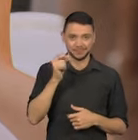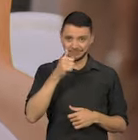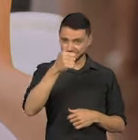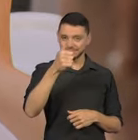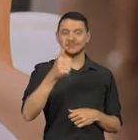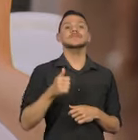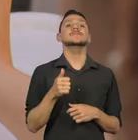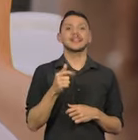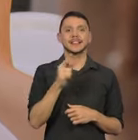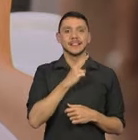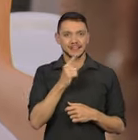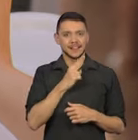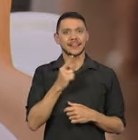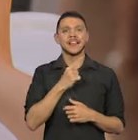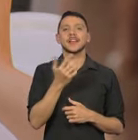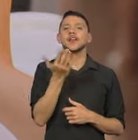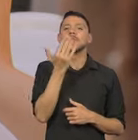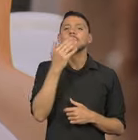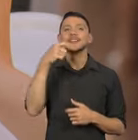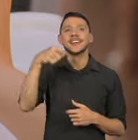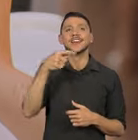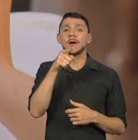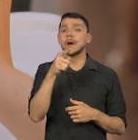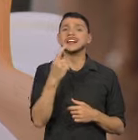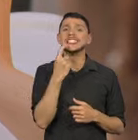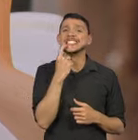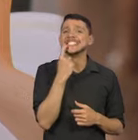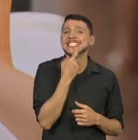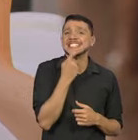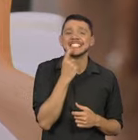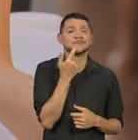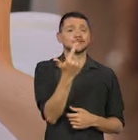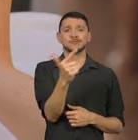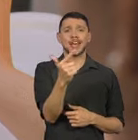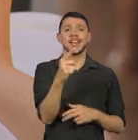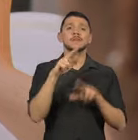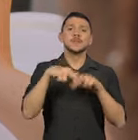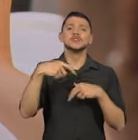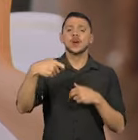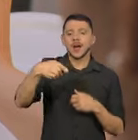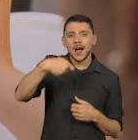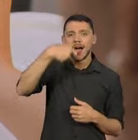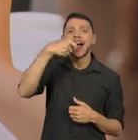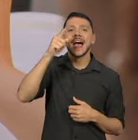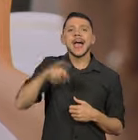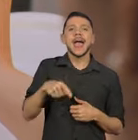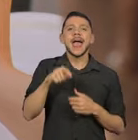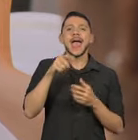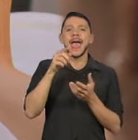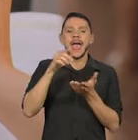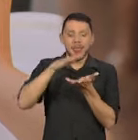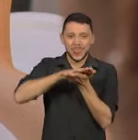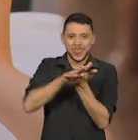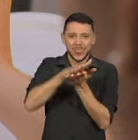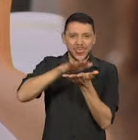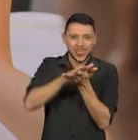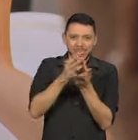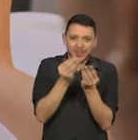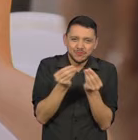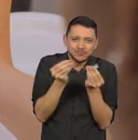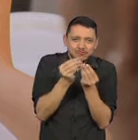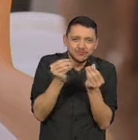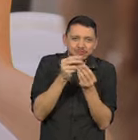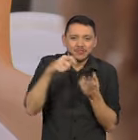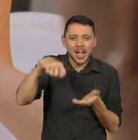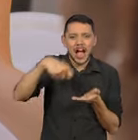A criança, nessa idade, por exemplo, ele não tem o dente. Por isso que ele come papinha, tá? Alimentos moles. Ele está começando, está sendo introduzido